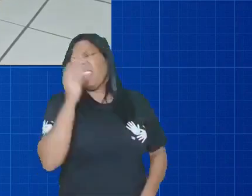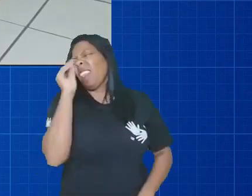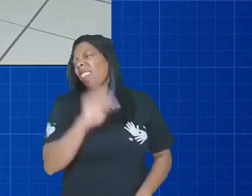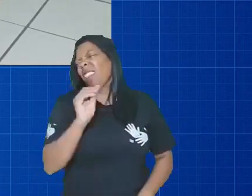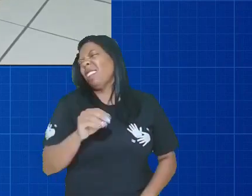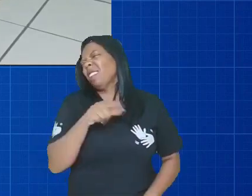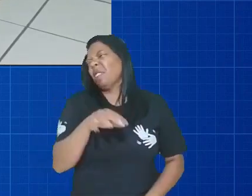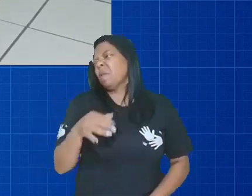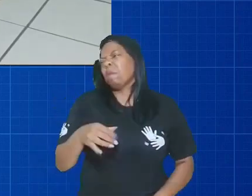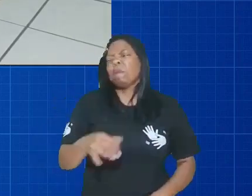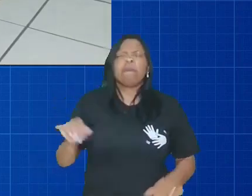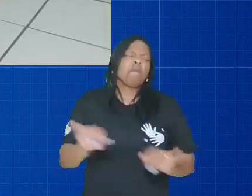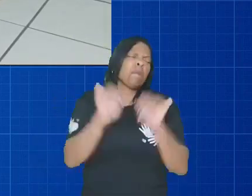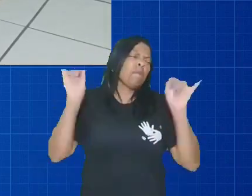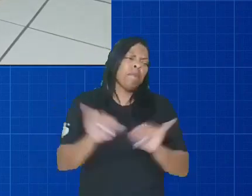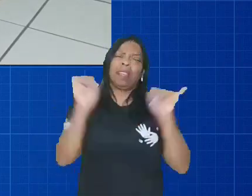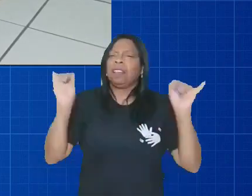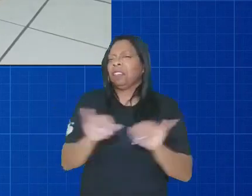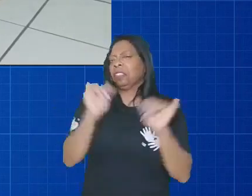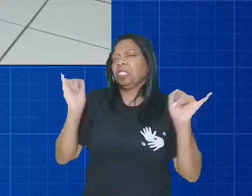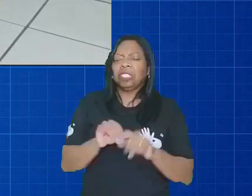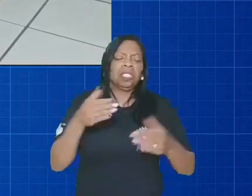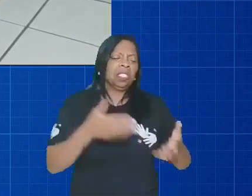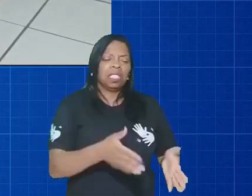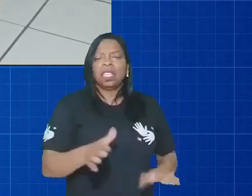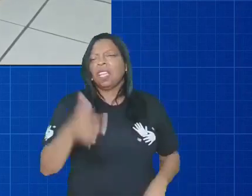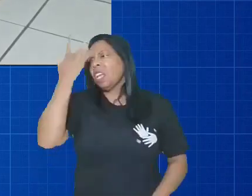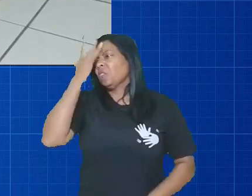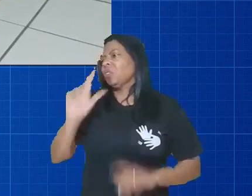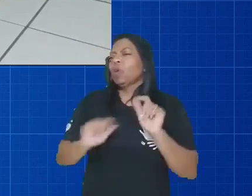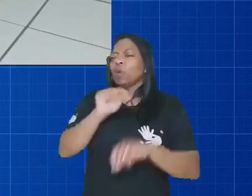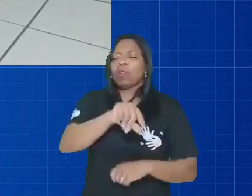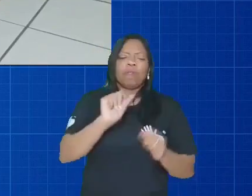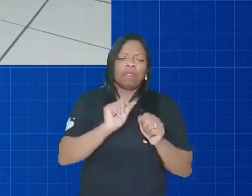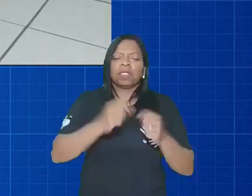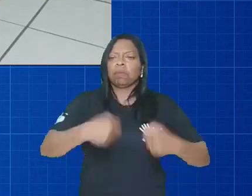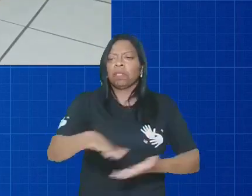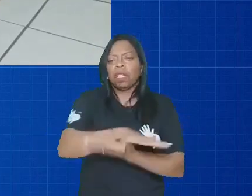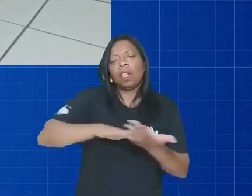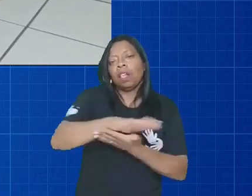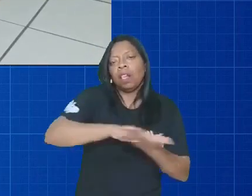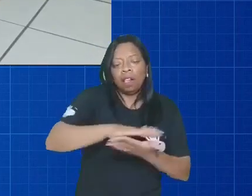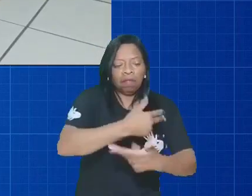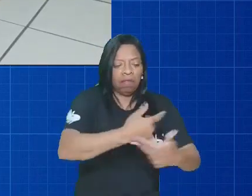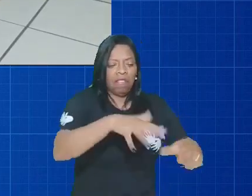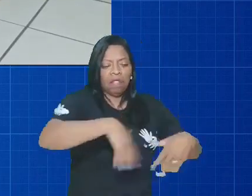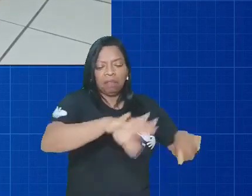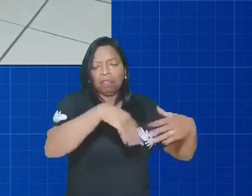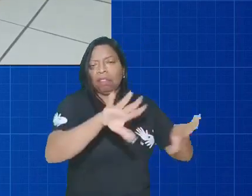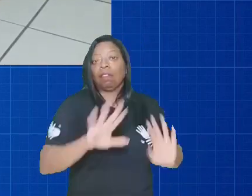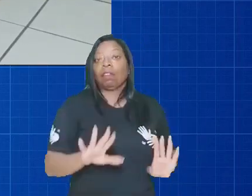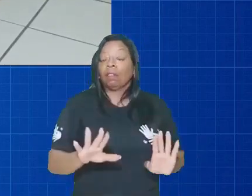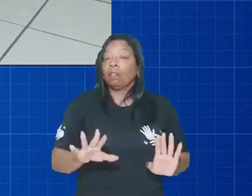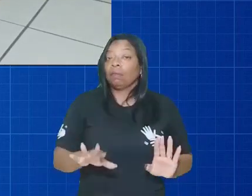dizer que é bobagem, que isso é falta do que fazer, que eu vou te dar uma pia cheia de louça para você lavar, essas falas não